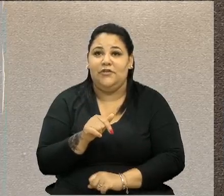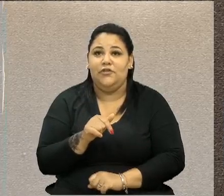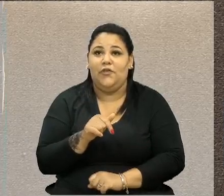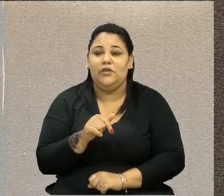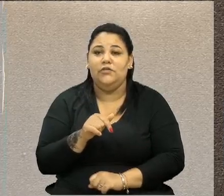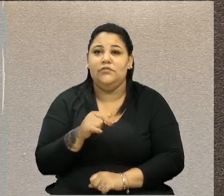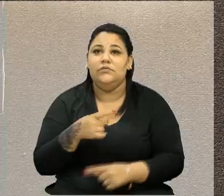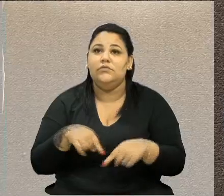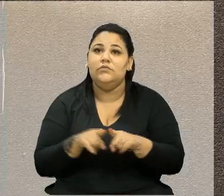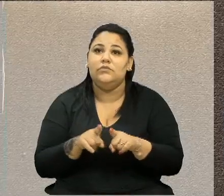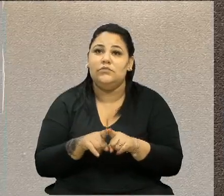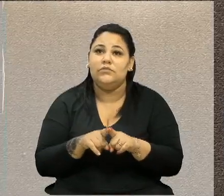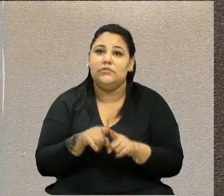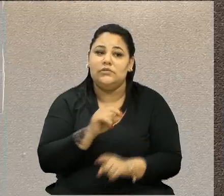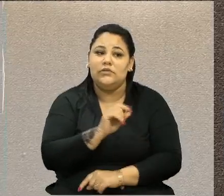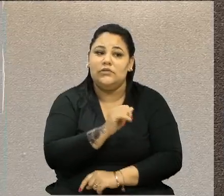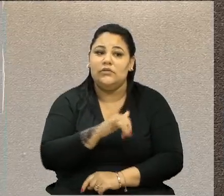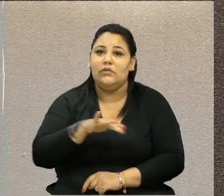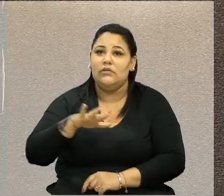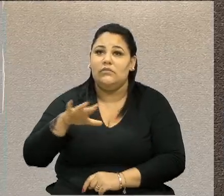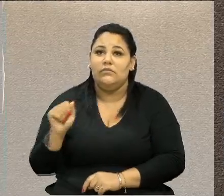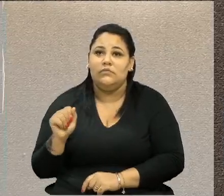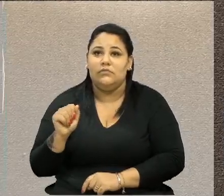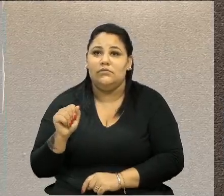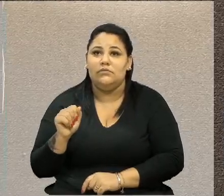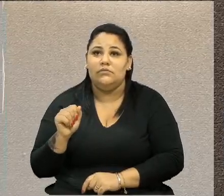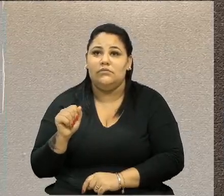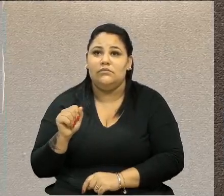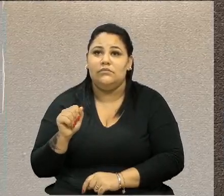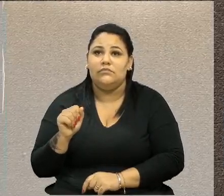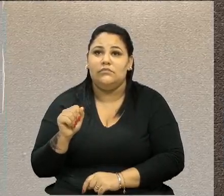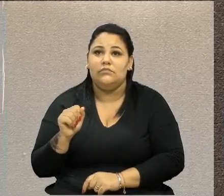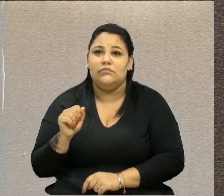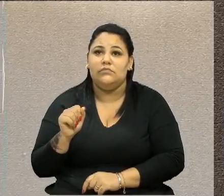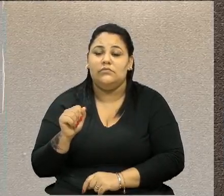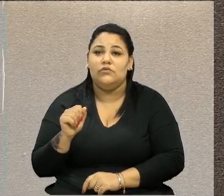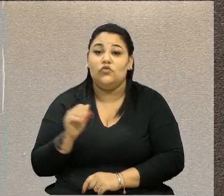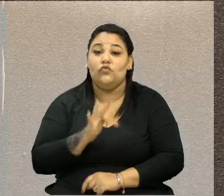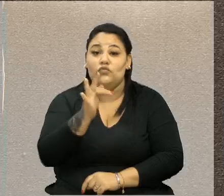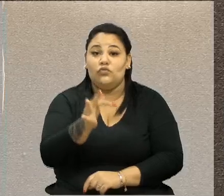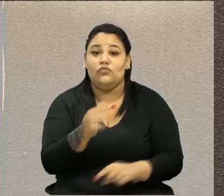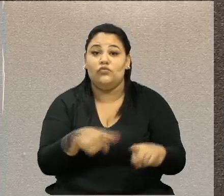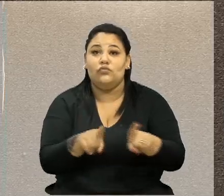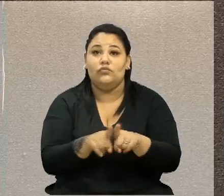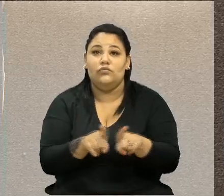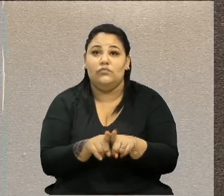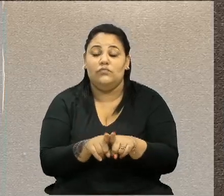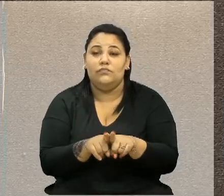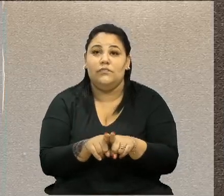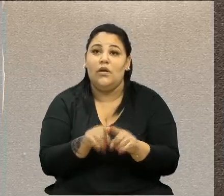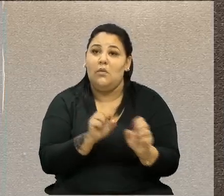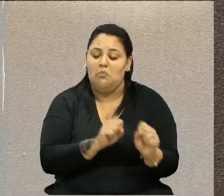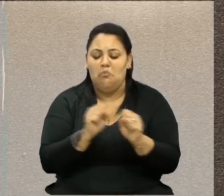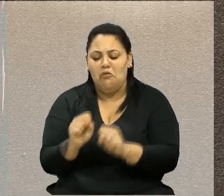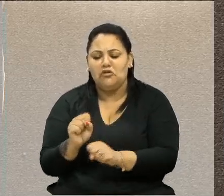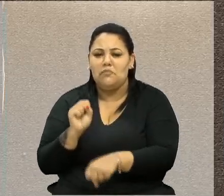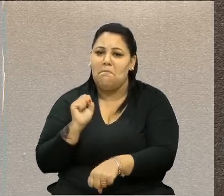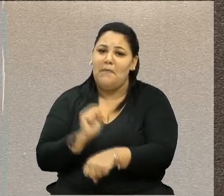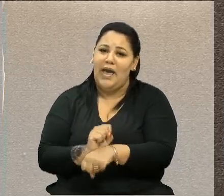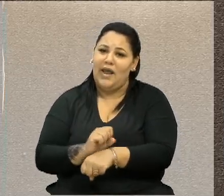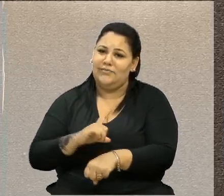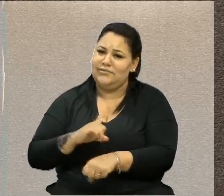mais de 97 bilhões de investimentos que vão ser feitos em projetos futuros que podem parar devido a esse